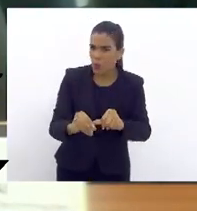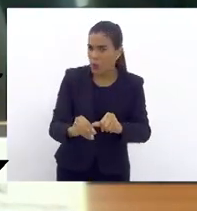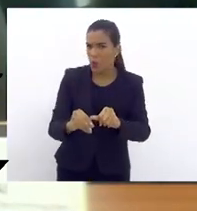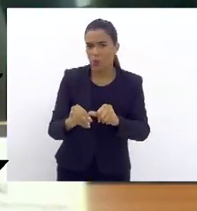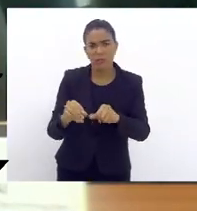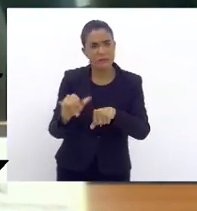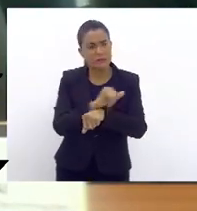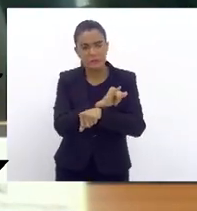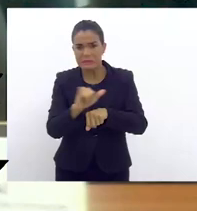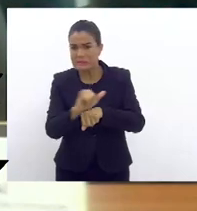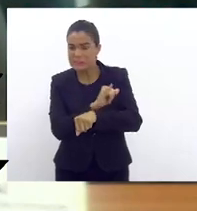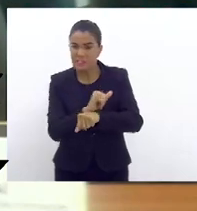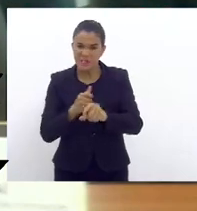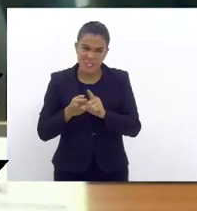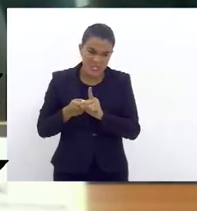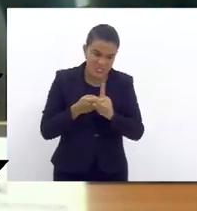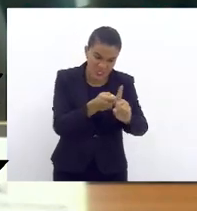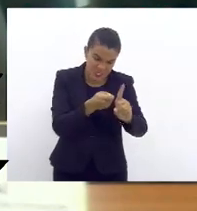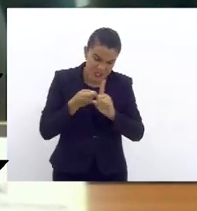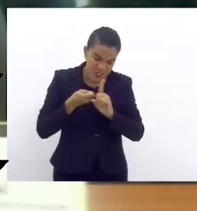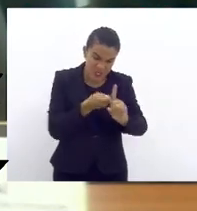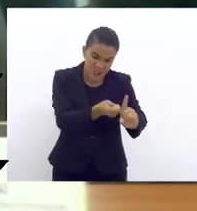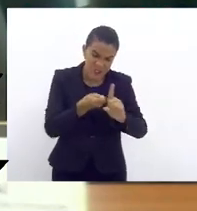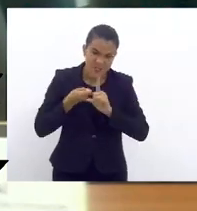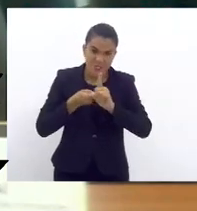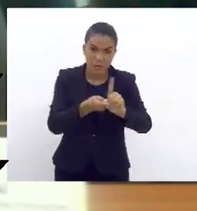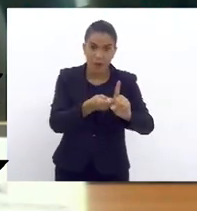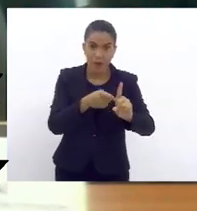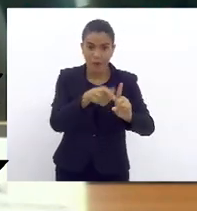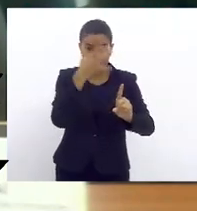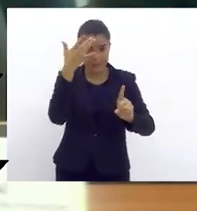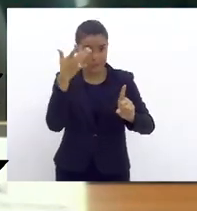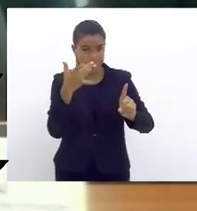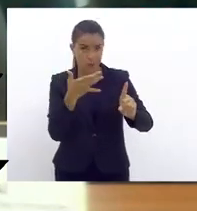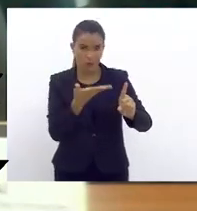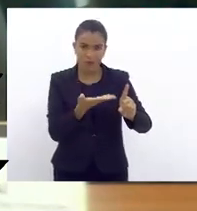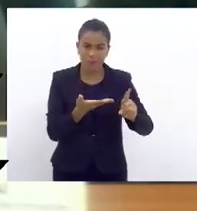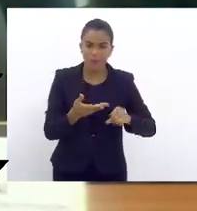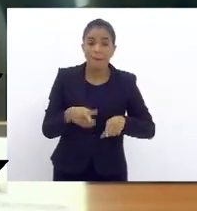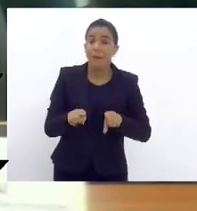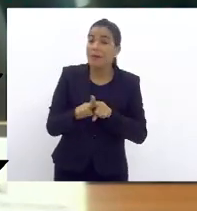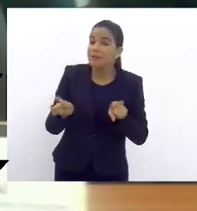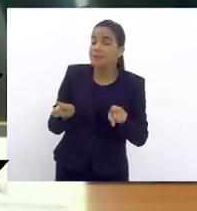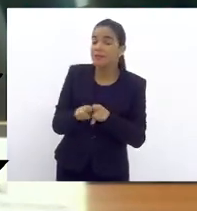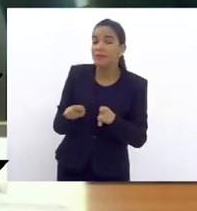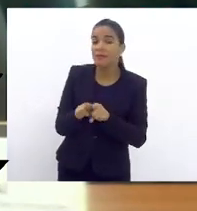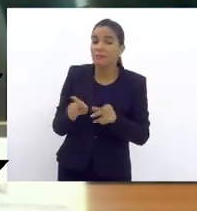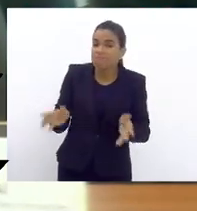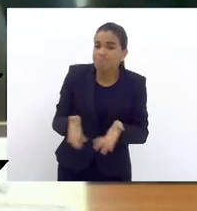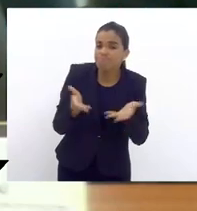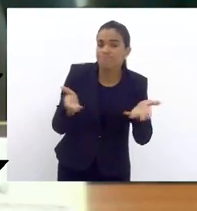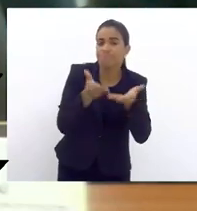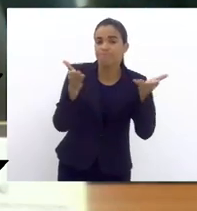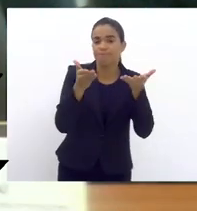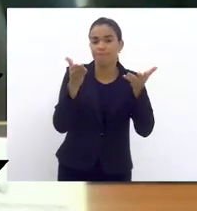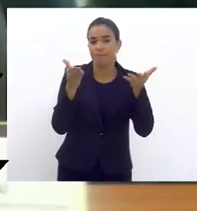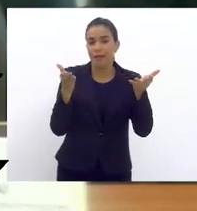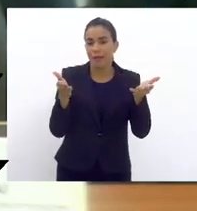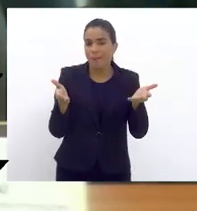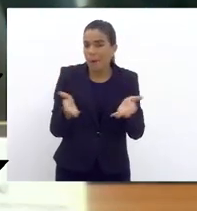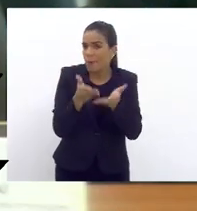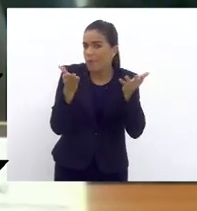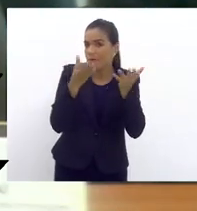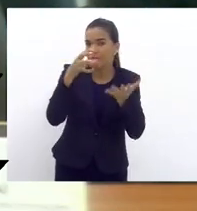toda a forma de perseguição a pessoas que prefereçam esse culto mas também promovendo esse centro promovendo